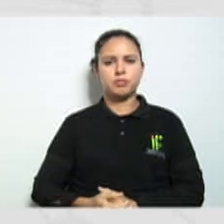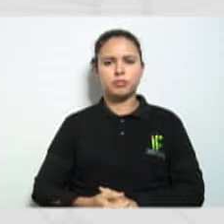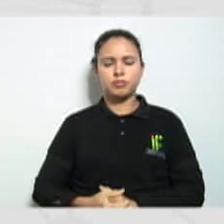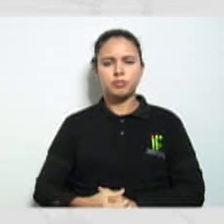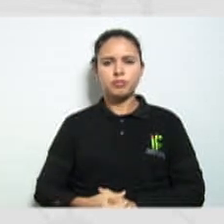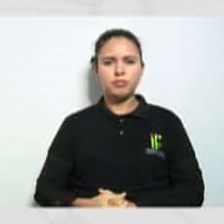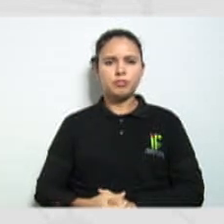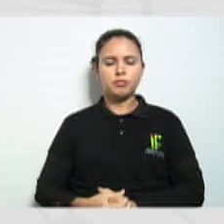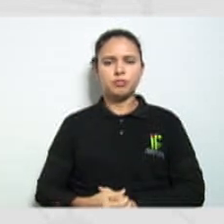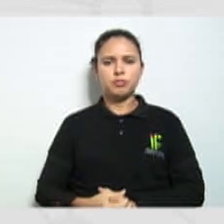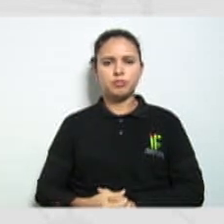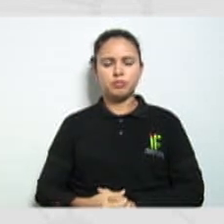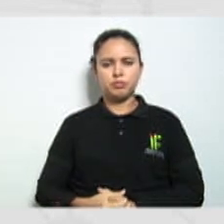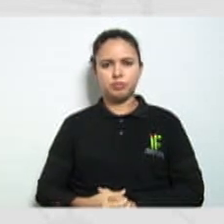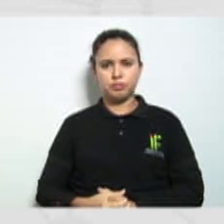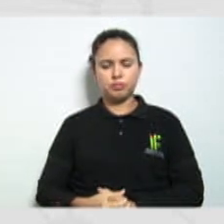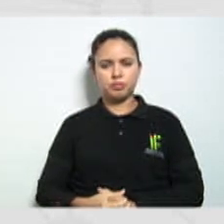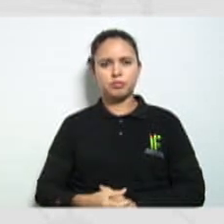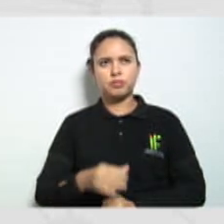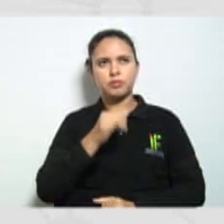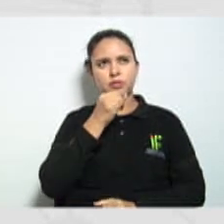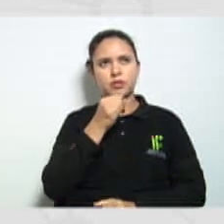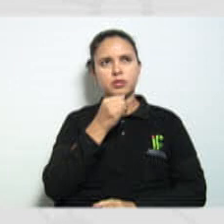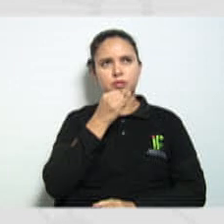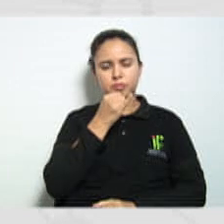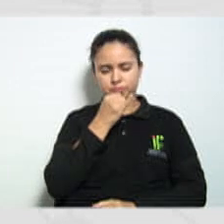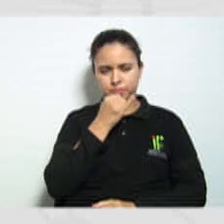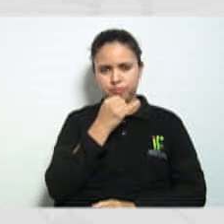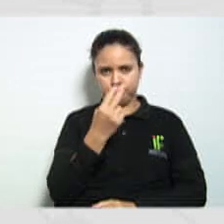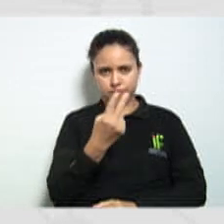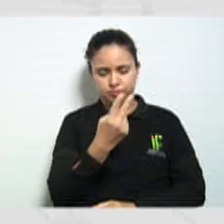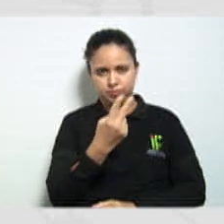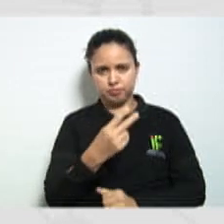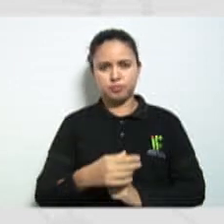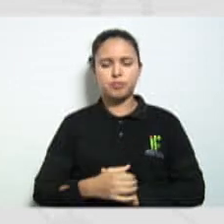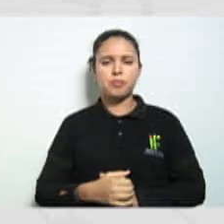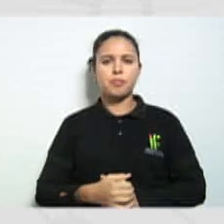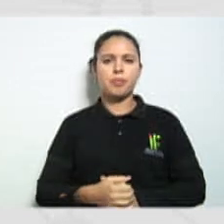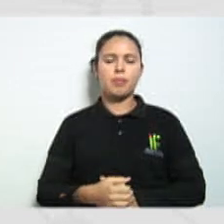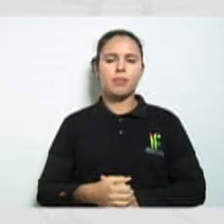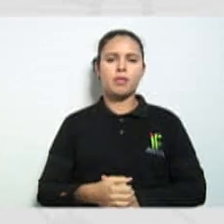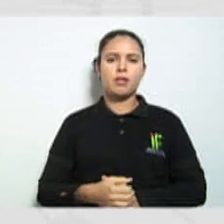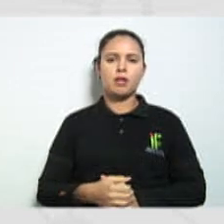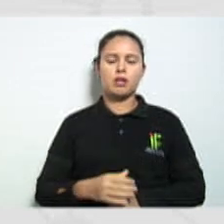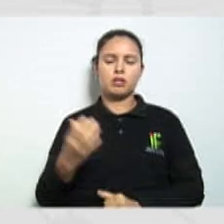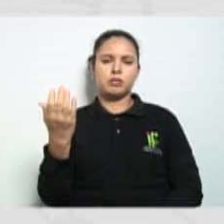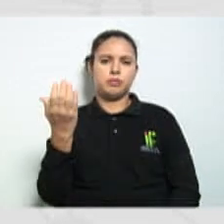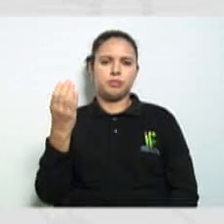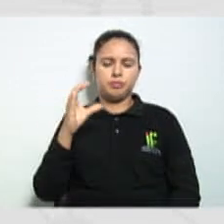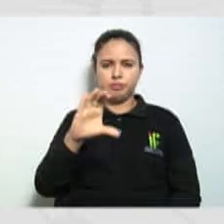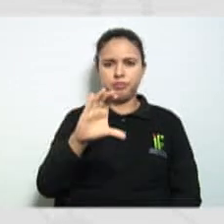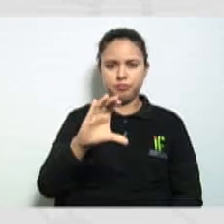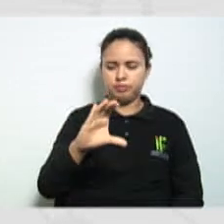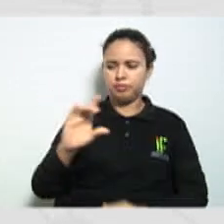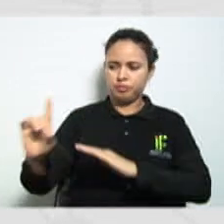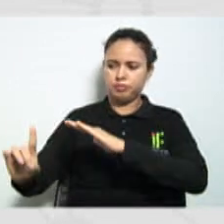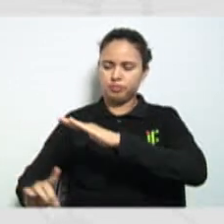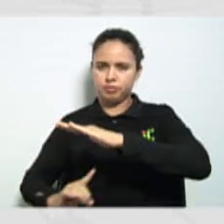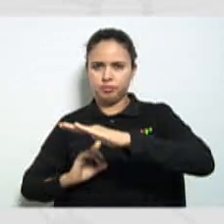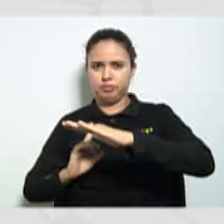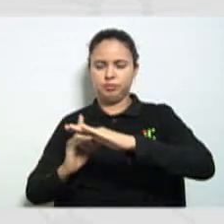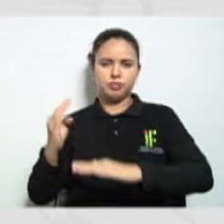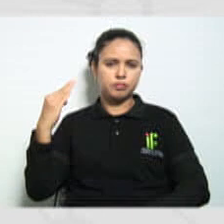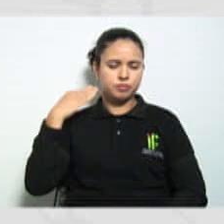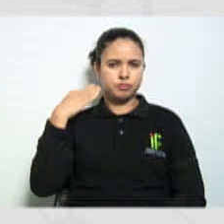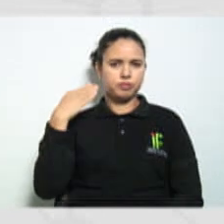Continuando. O exemplo da segunda fórmula. Histórico, recebimento de créditos de clientes na conta bancária no Banco do Brasil